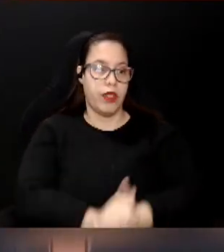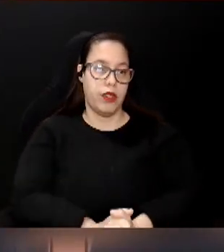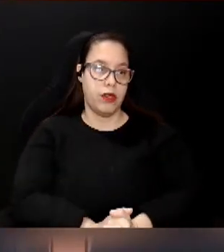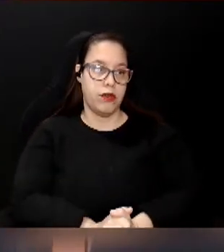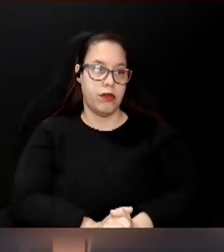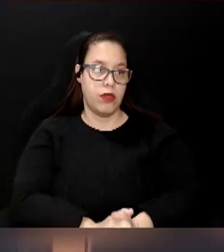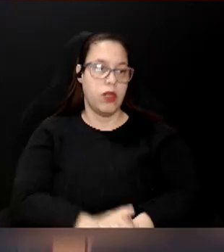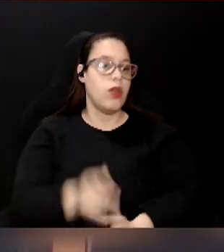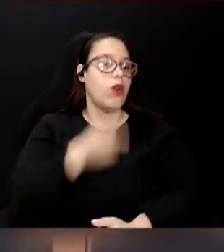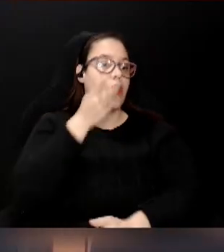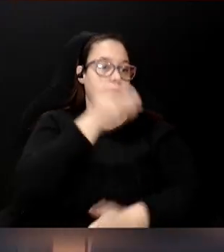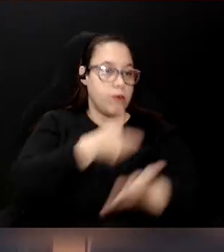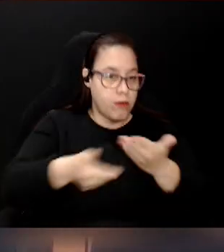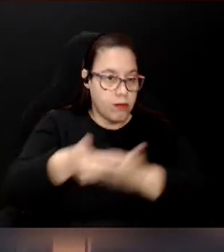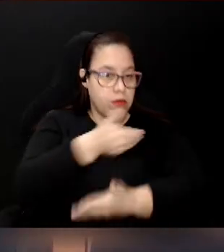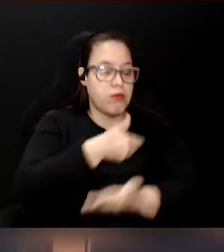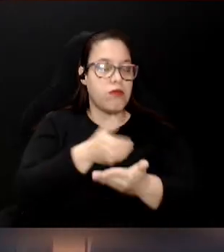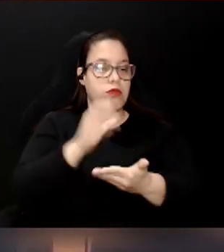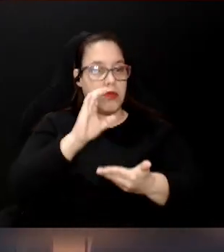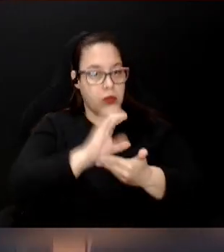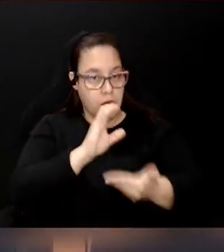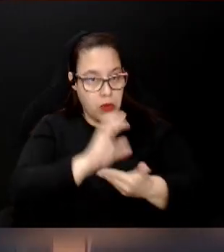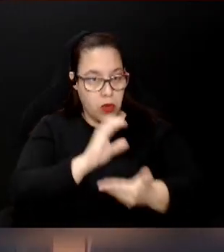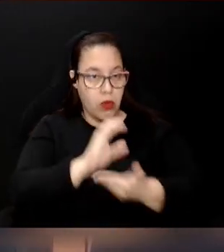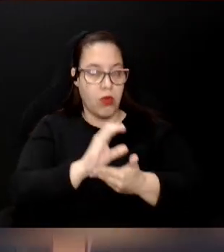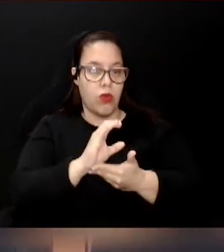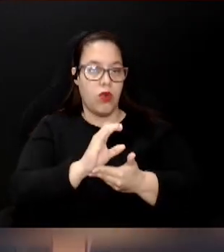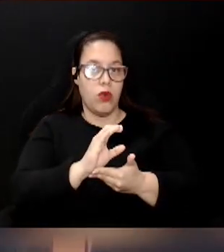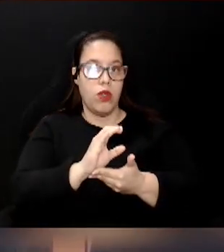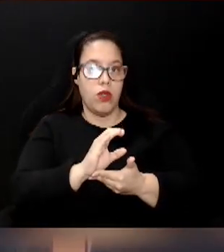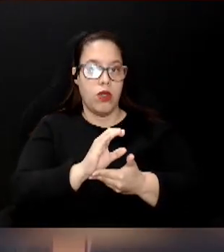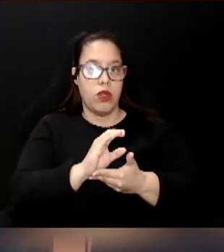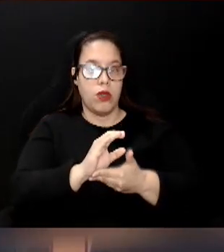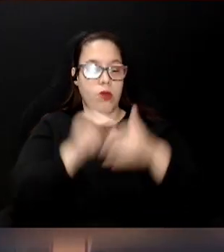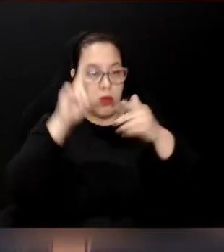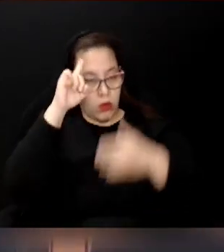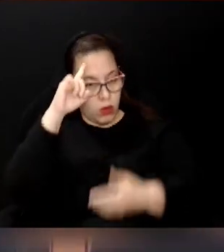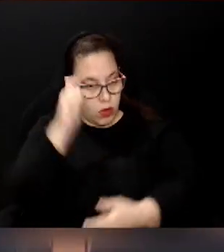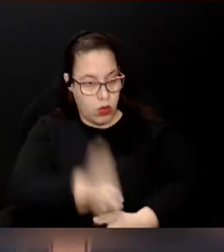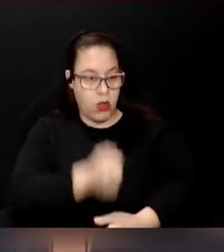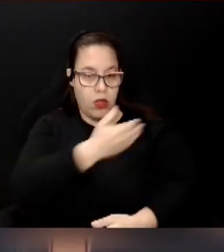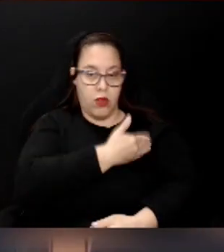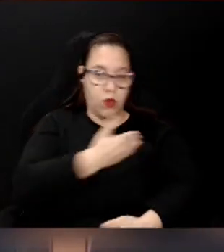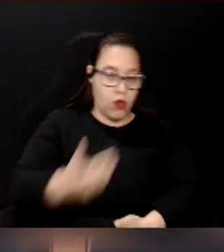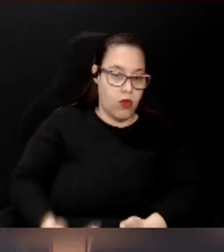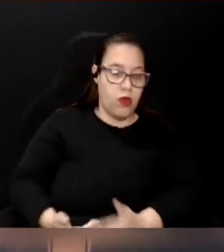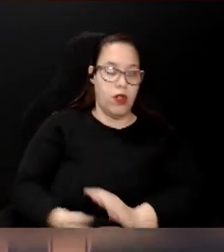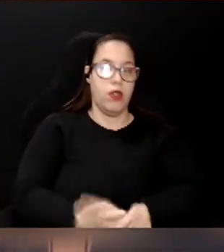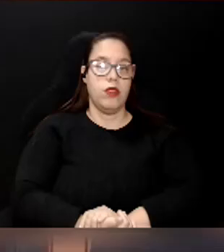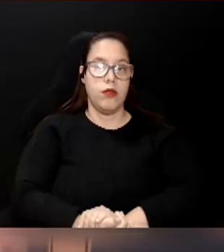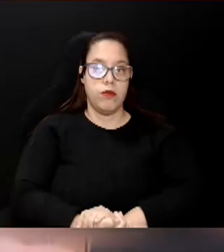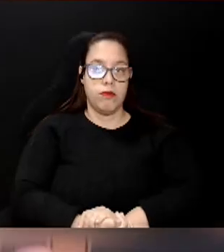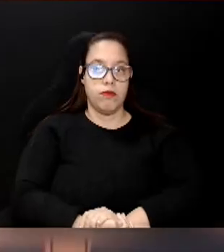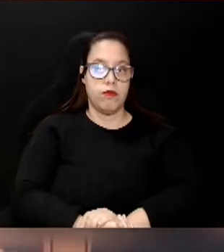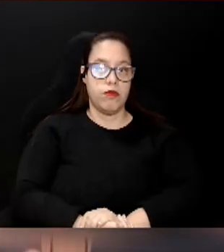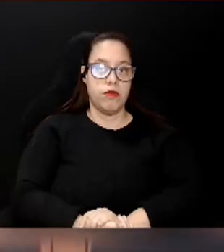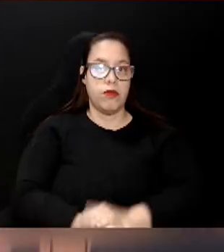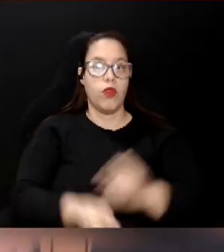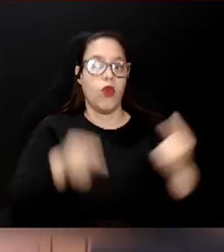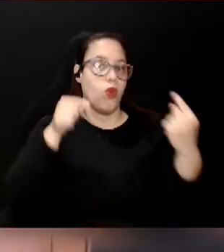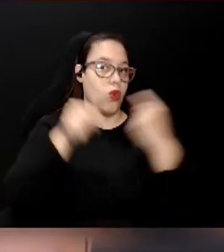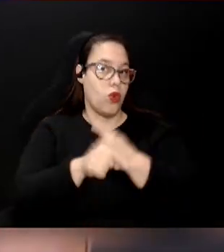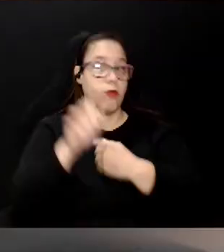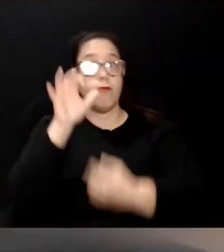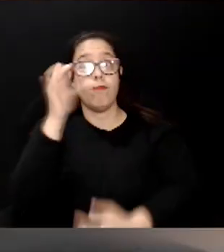dos conselhos, a gente está falando de decisão e de governança, que é exatamente o oposto que acontece nessa história do